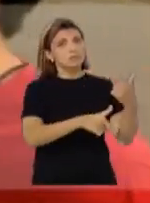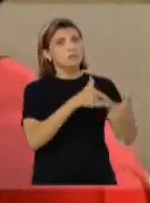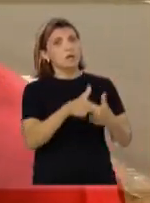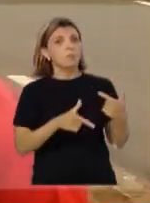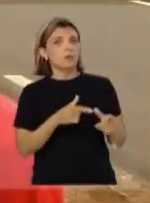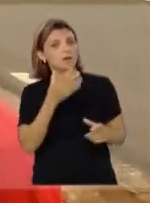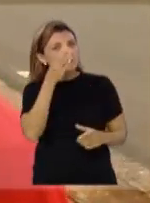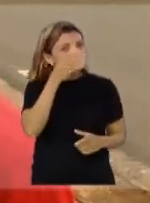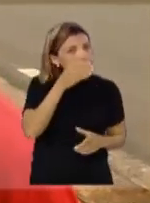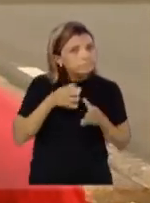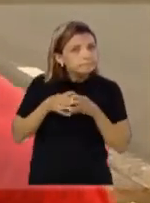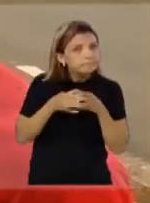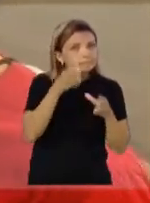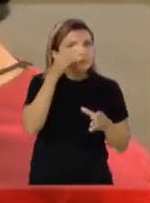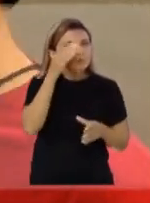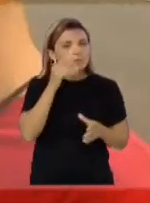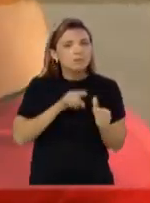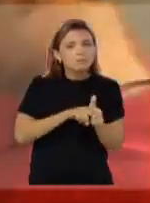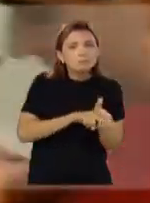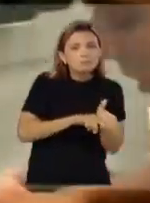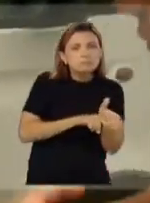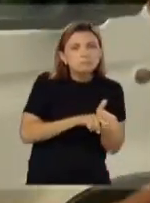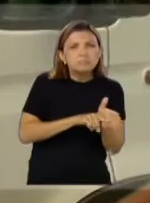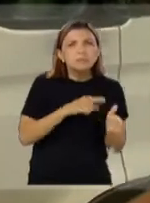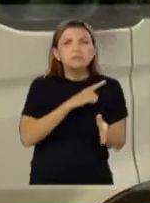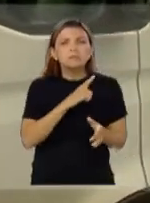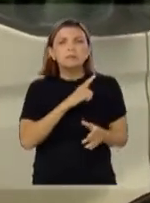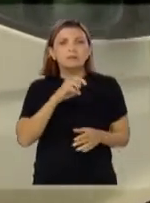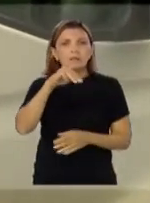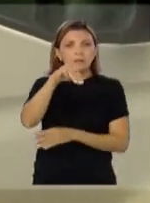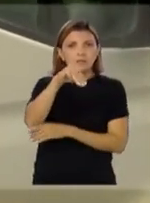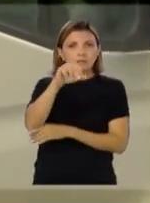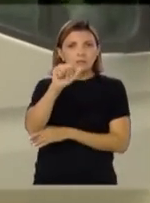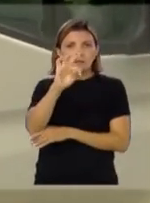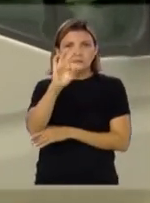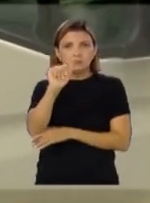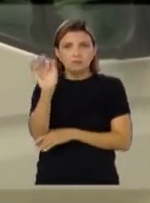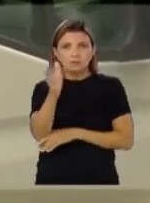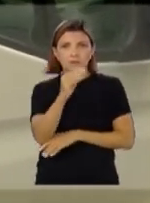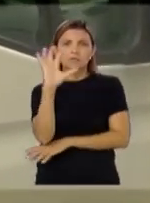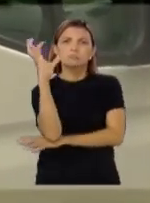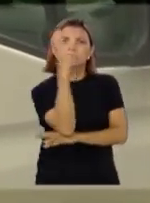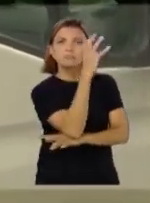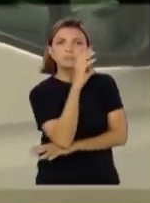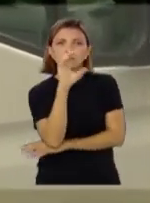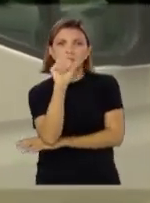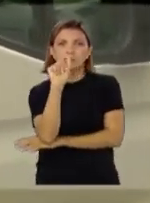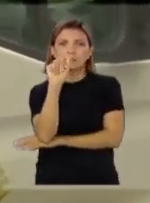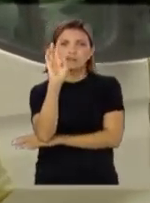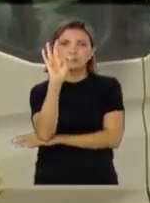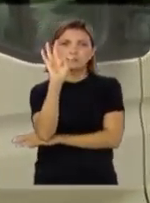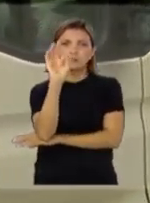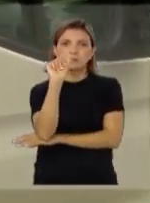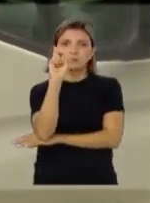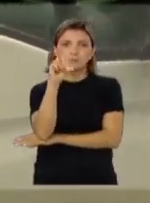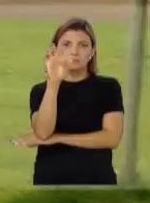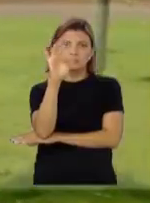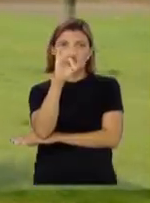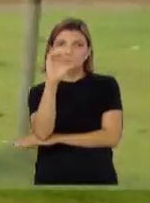certo o Carlos tá indo a trabalho e a gente tá indo de curioso tá indo atrás de uma planta típica da mata atlântica é pra pesquisa dele que